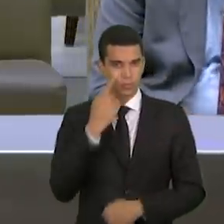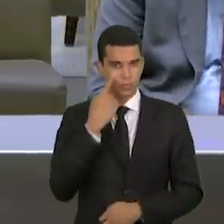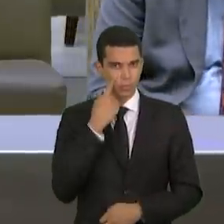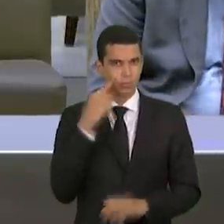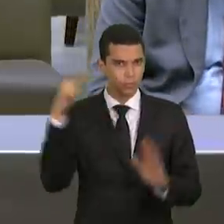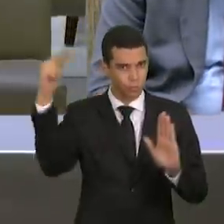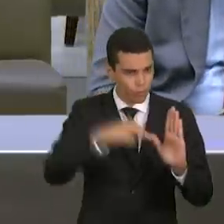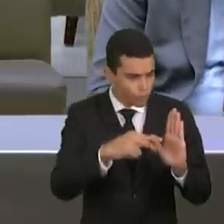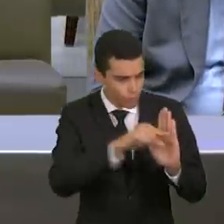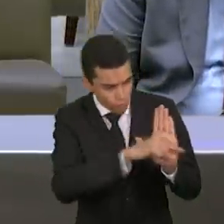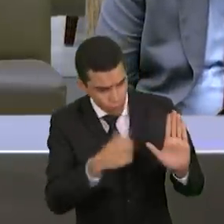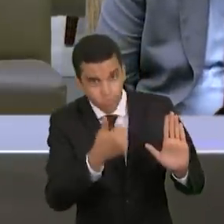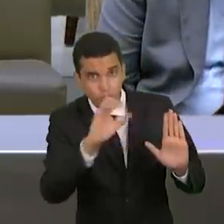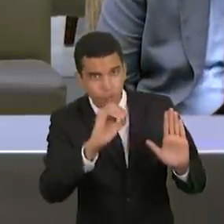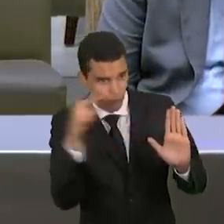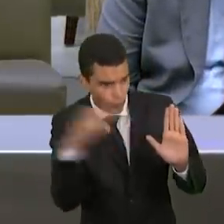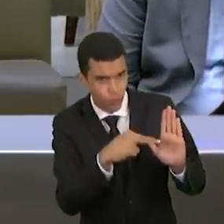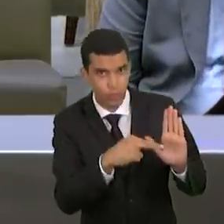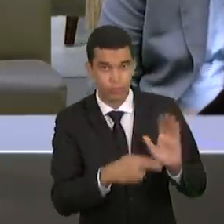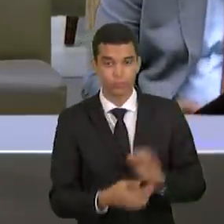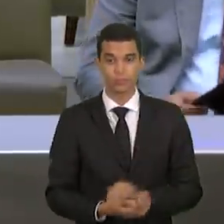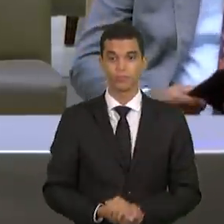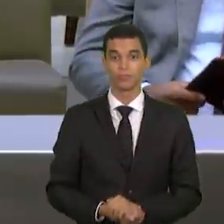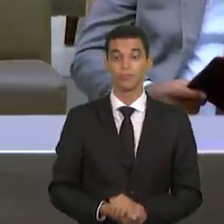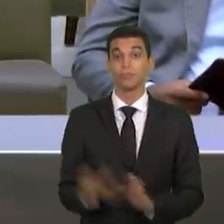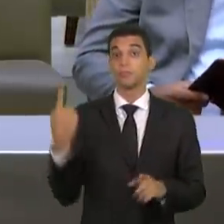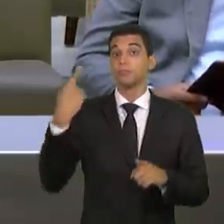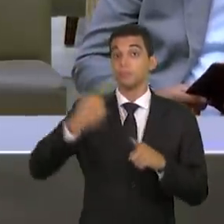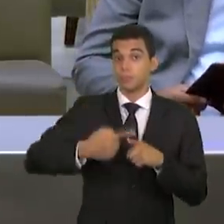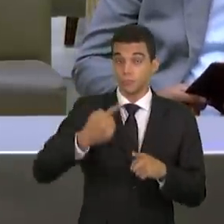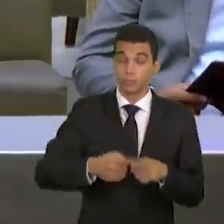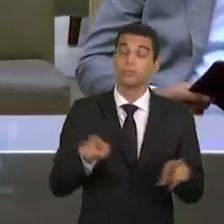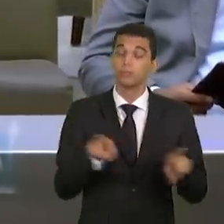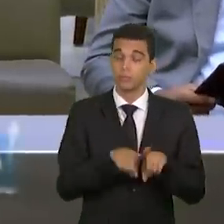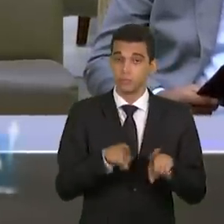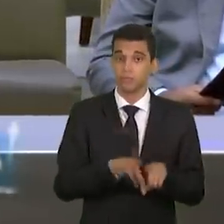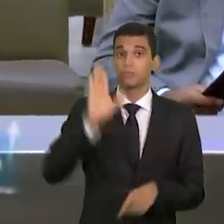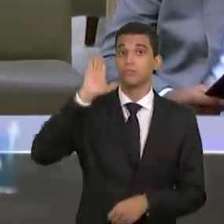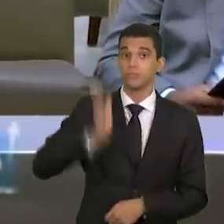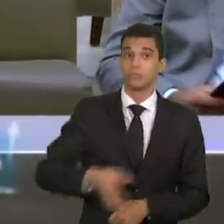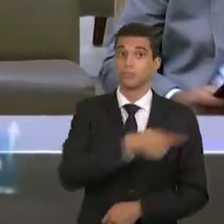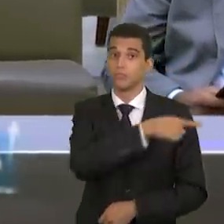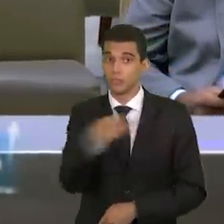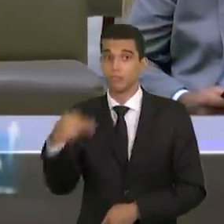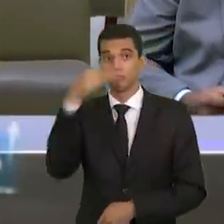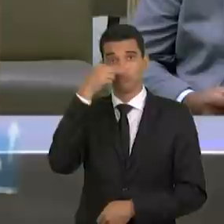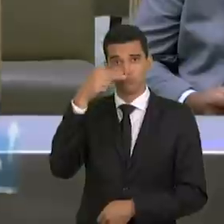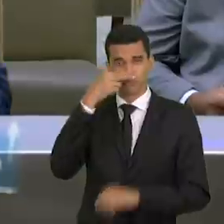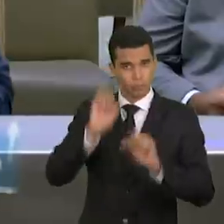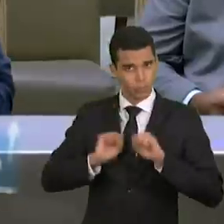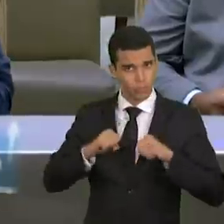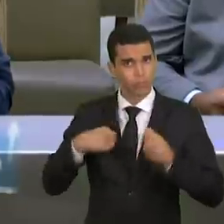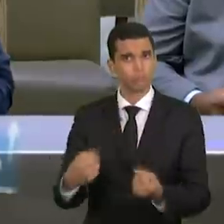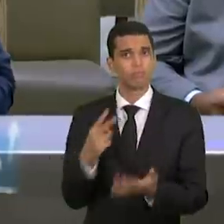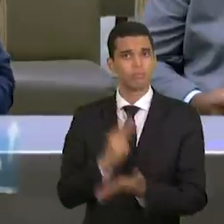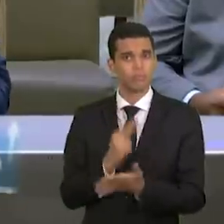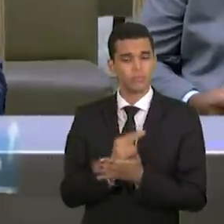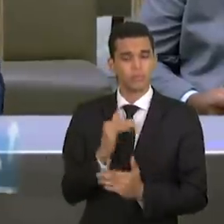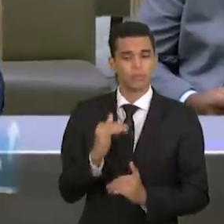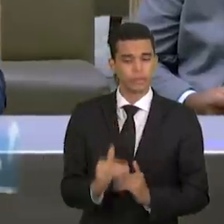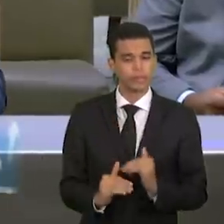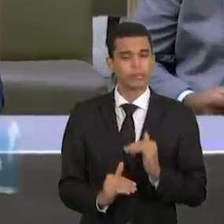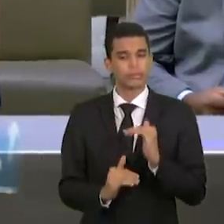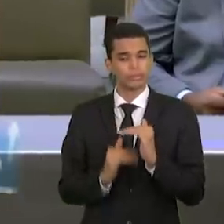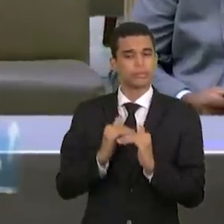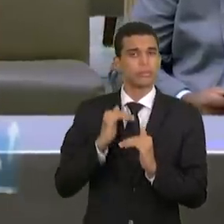10, olhe por favor. Porque também já assim o fazeis para com todos os irmãos que estão